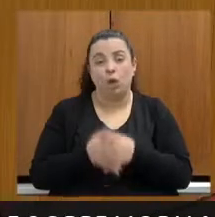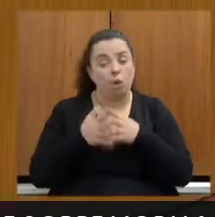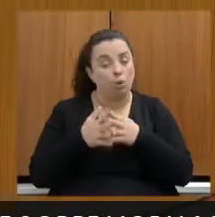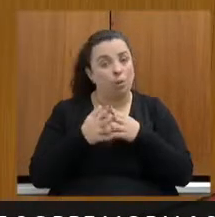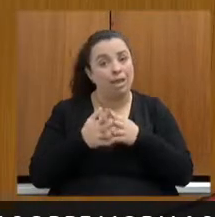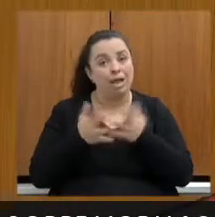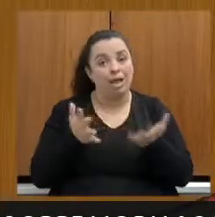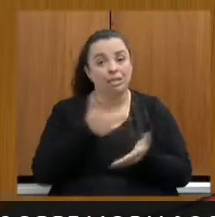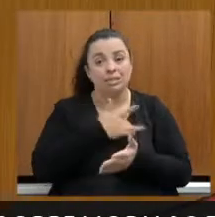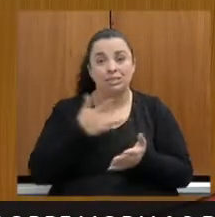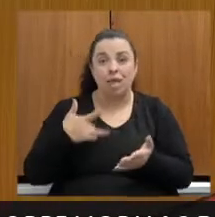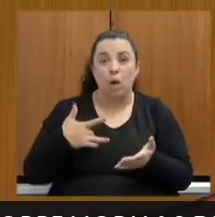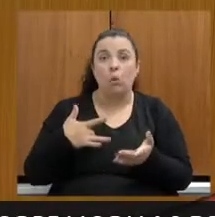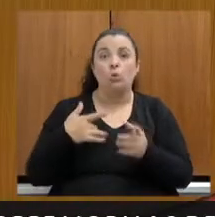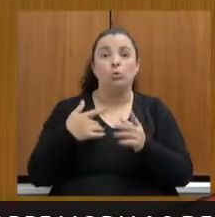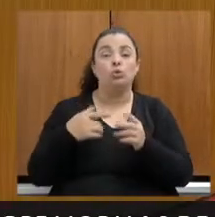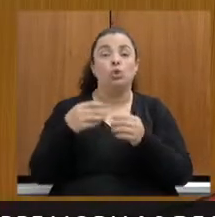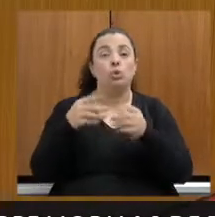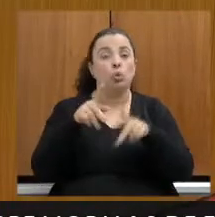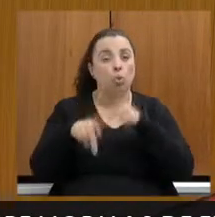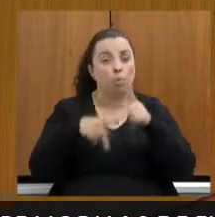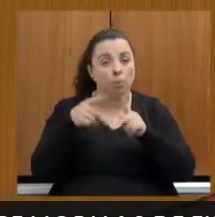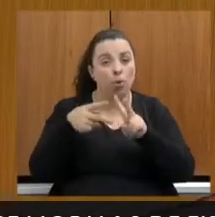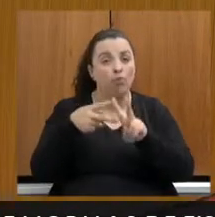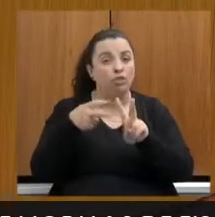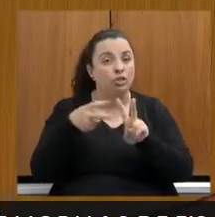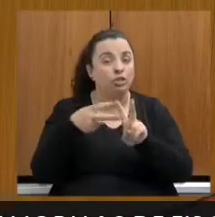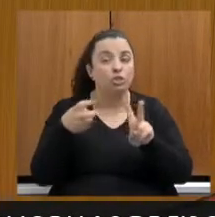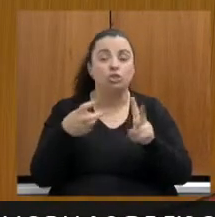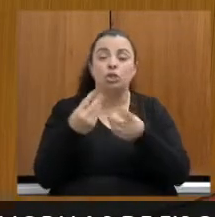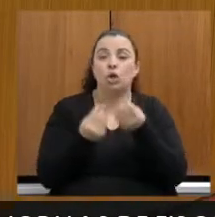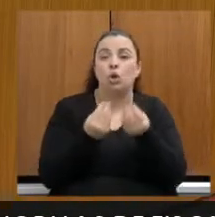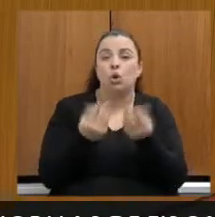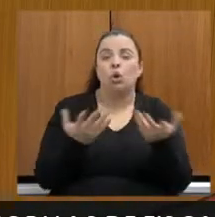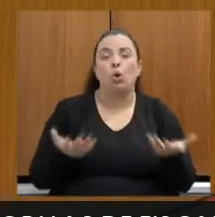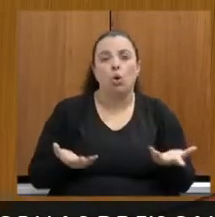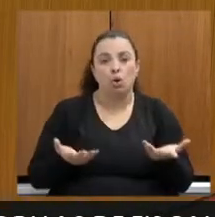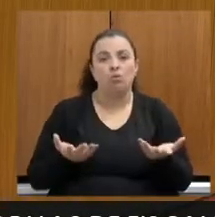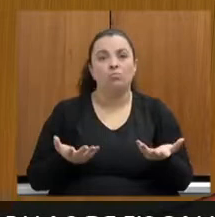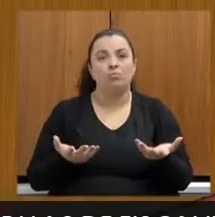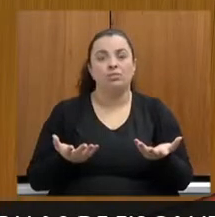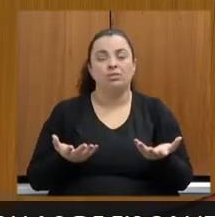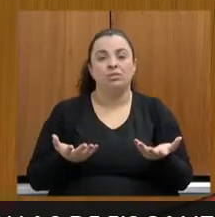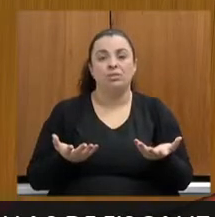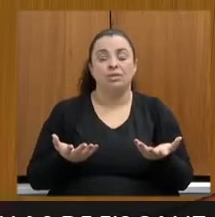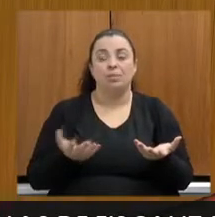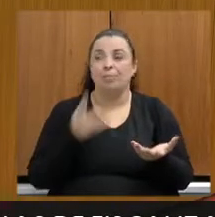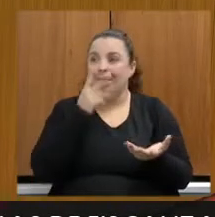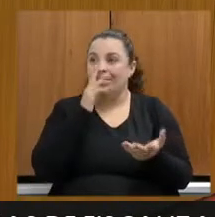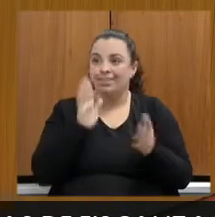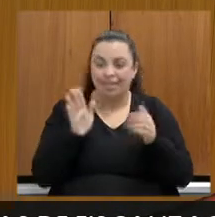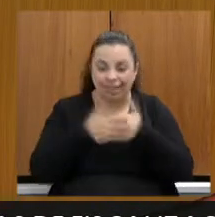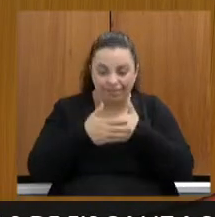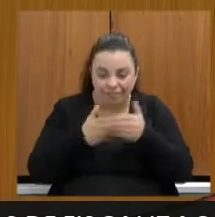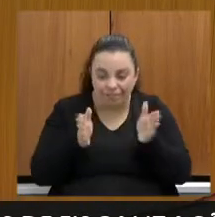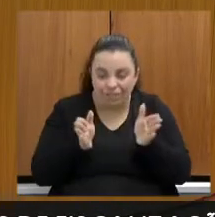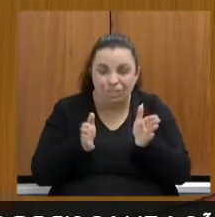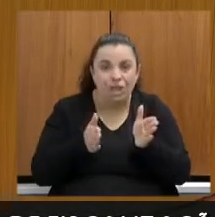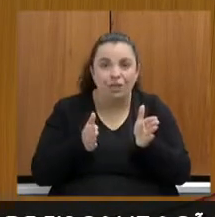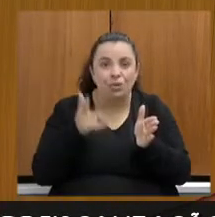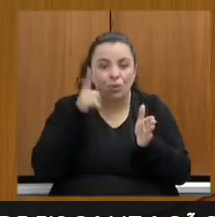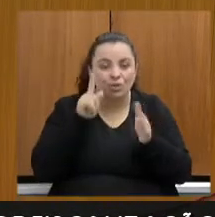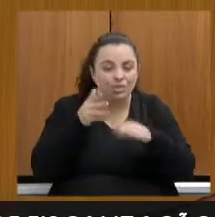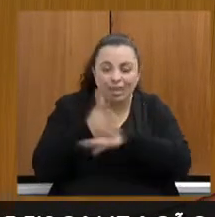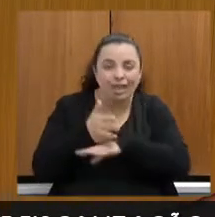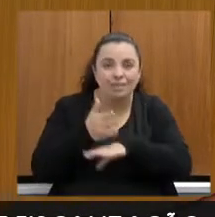indígena que fala na educação indígena São parece que caixas blindadas que você não consegue abrir e